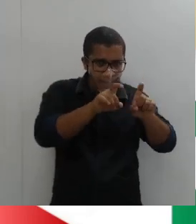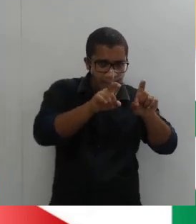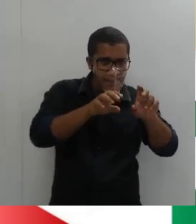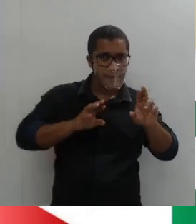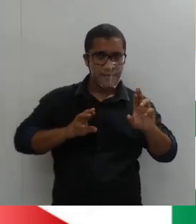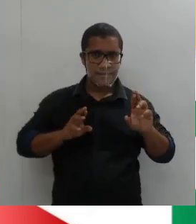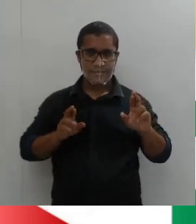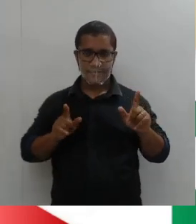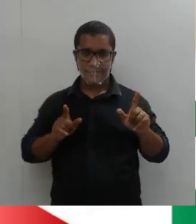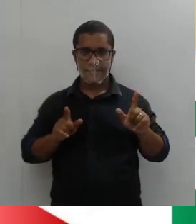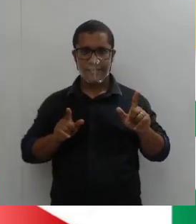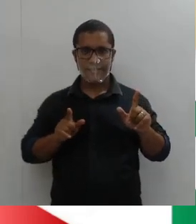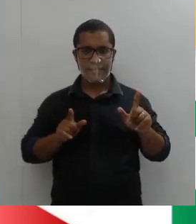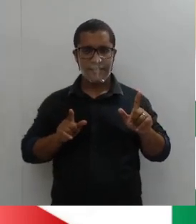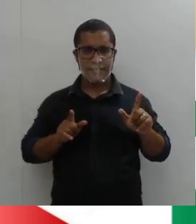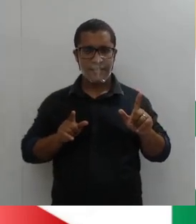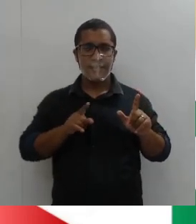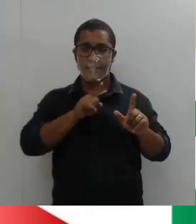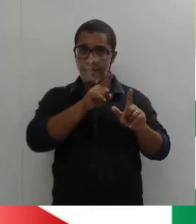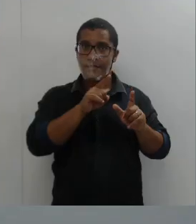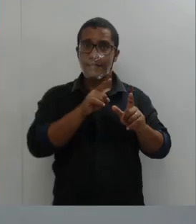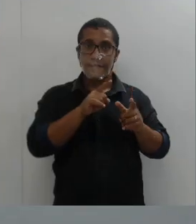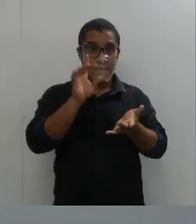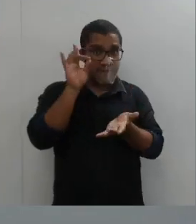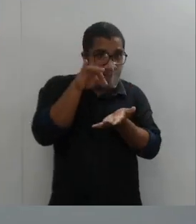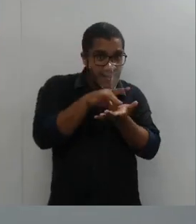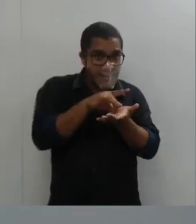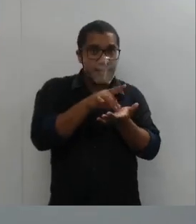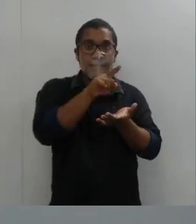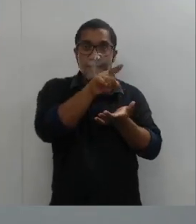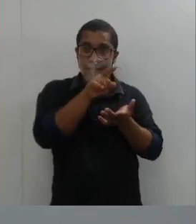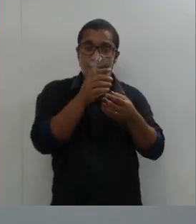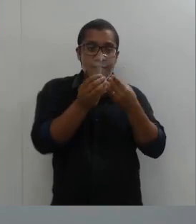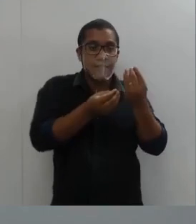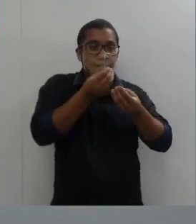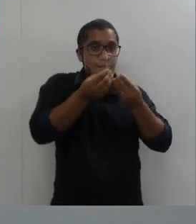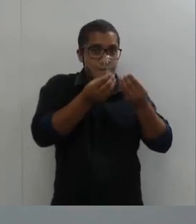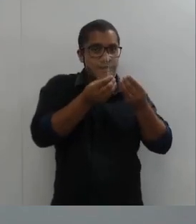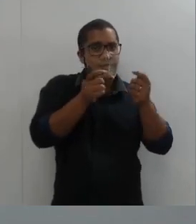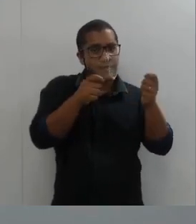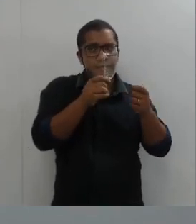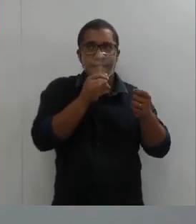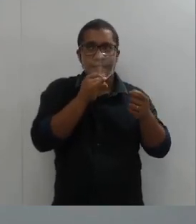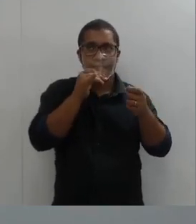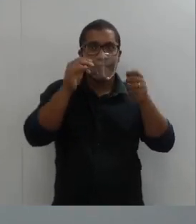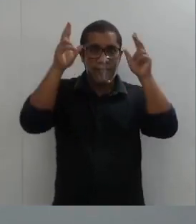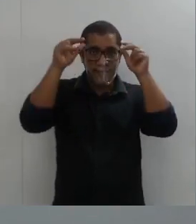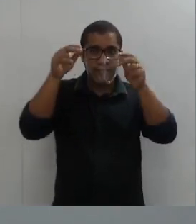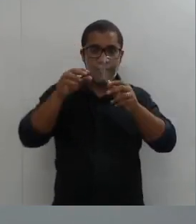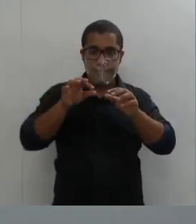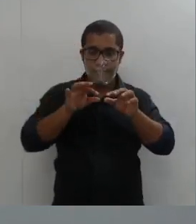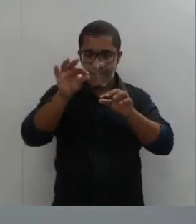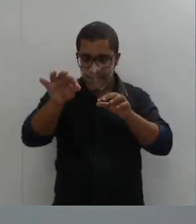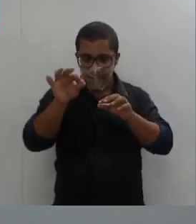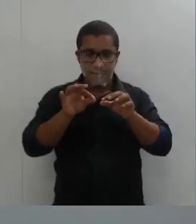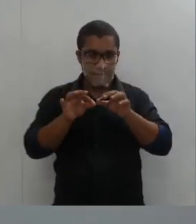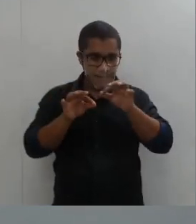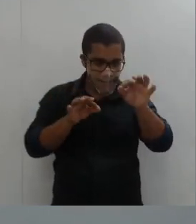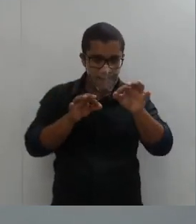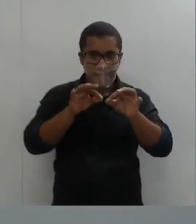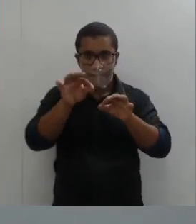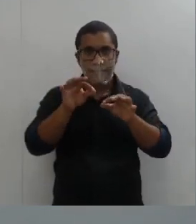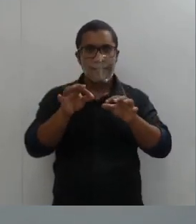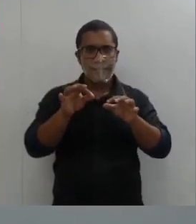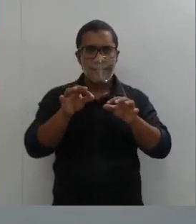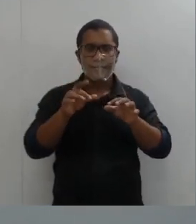que significa isso, professora? Significa que você pode também aprender a jogar o xadrez de modo virtual. Mas pensa